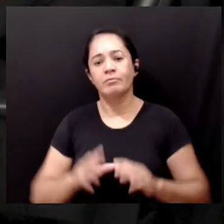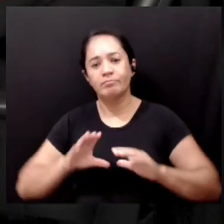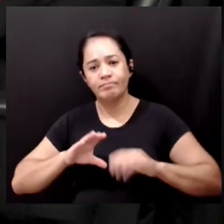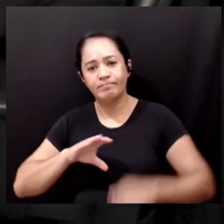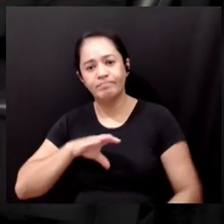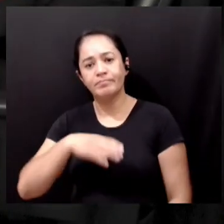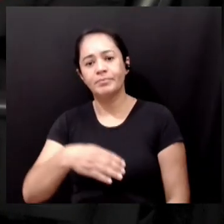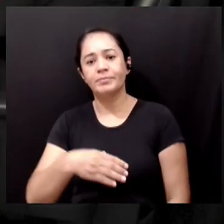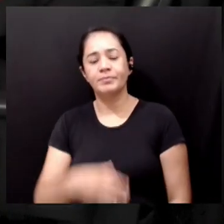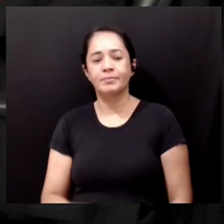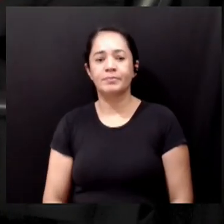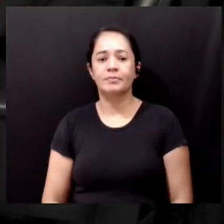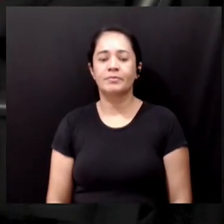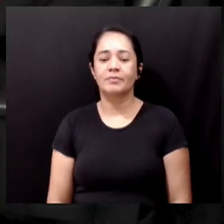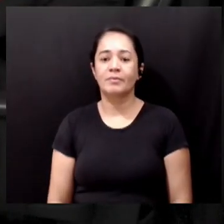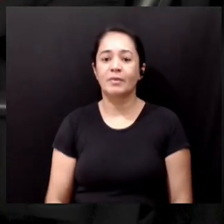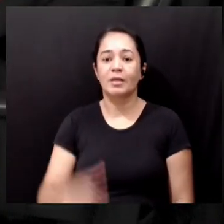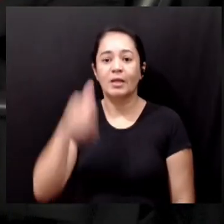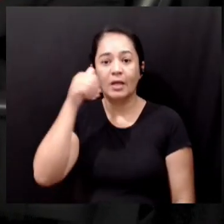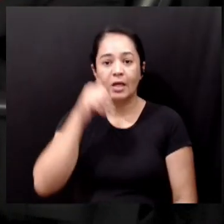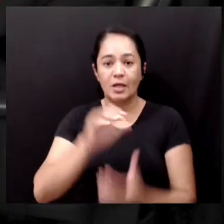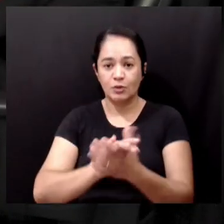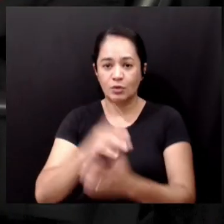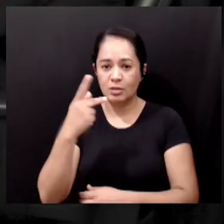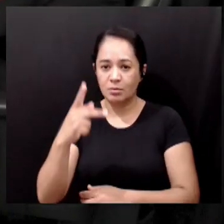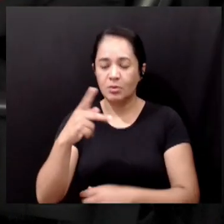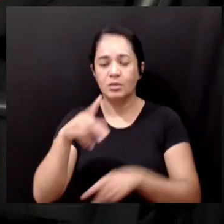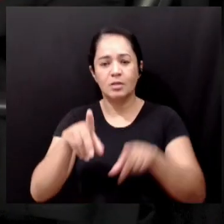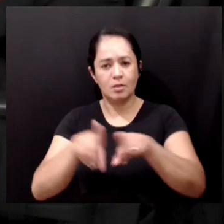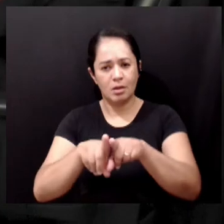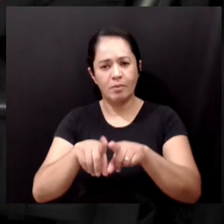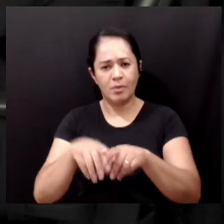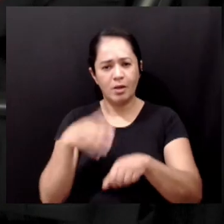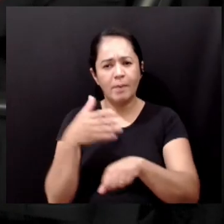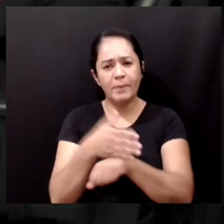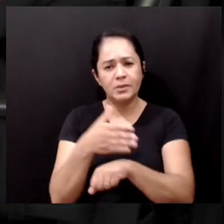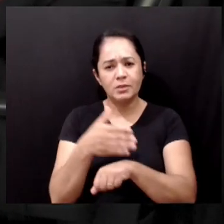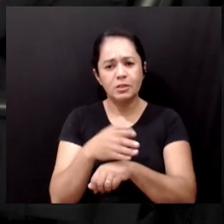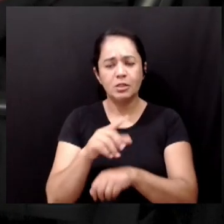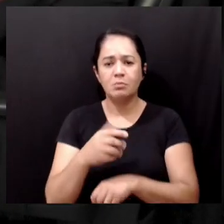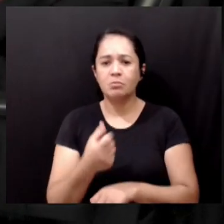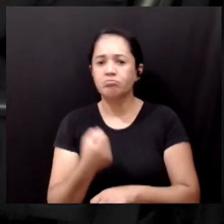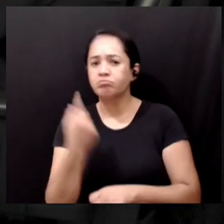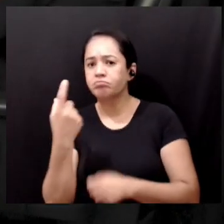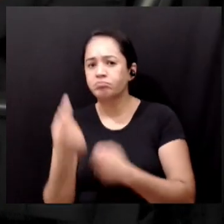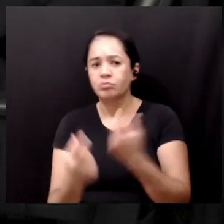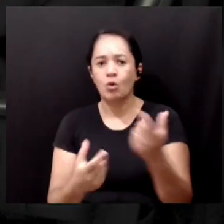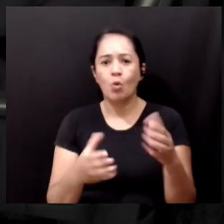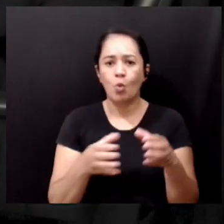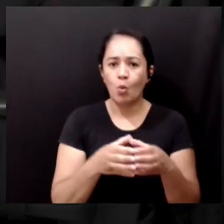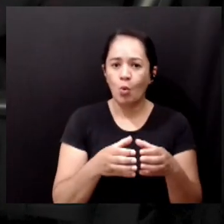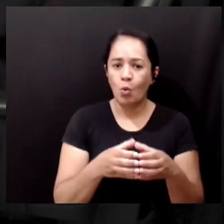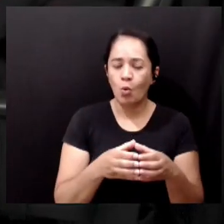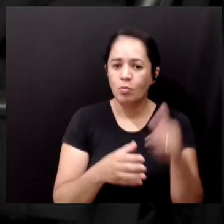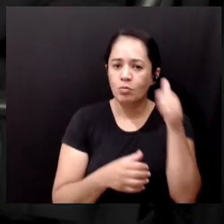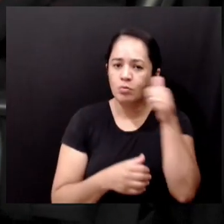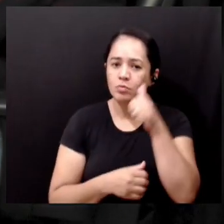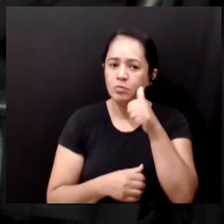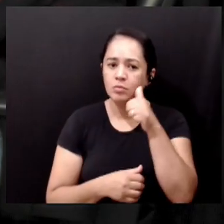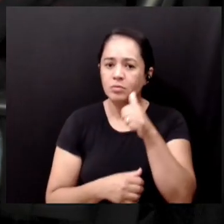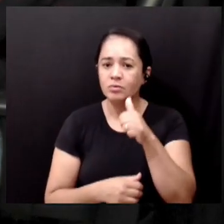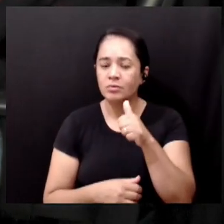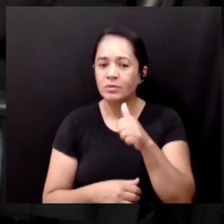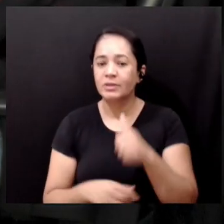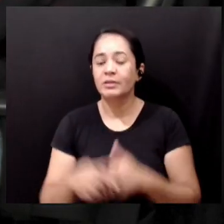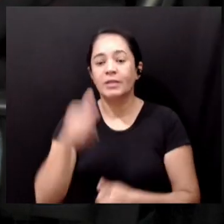ela também tem uma participação efetiva com algum grupo de mulheres, alguma coisa nesse sentido? A Cristiane, ela cuida, junto